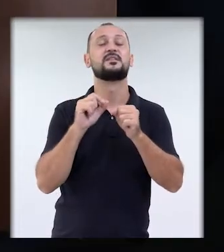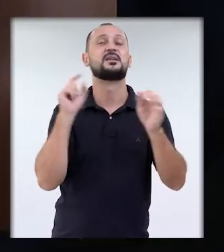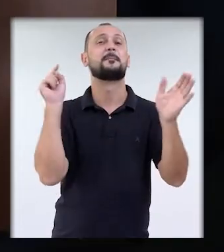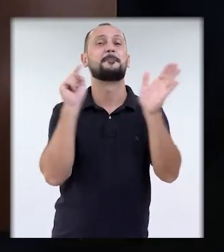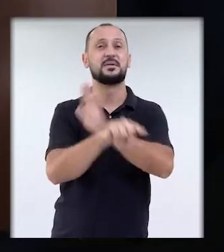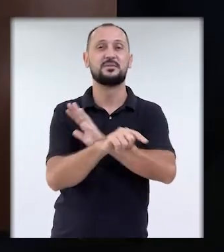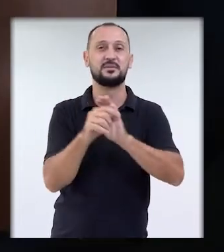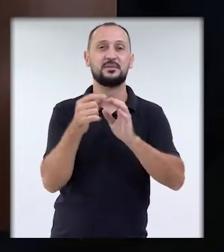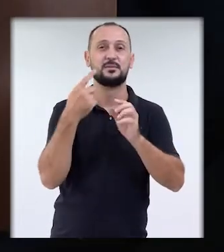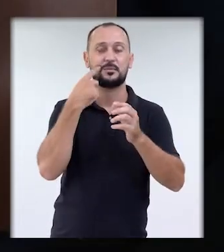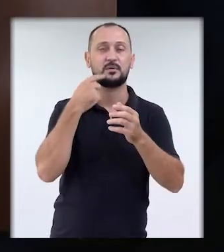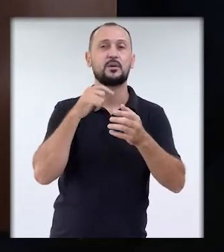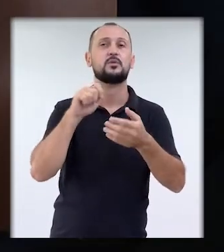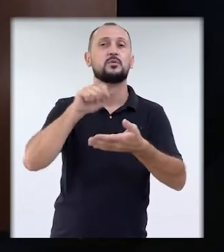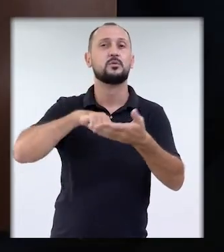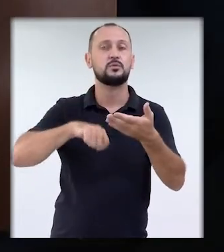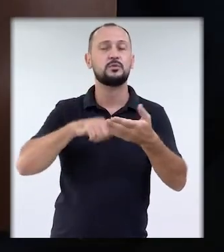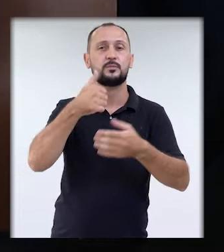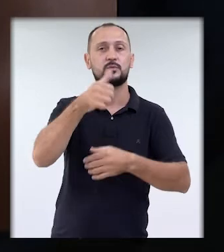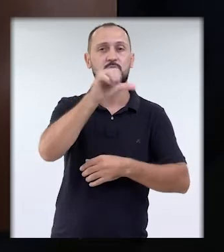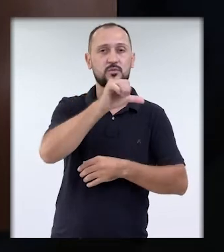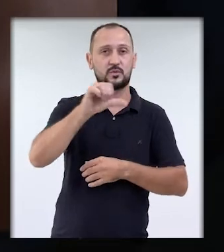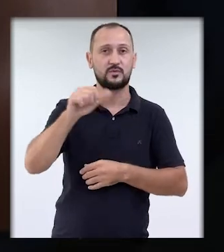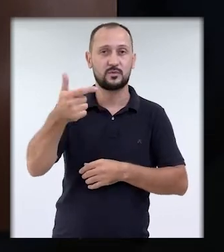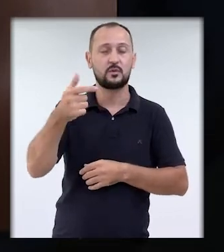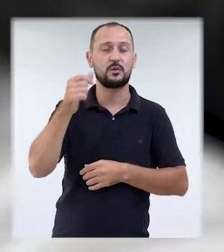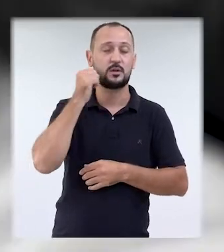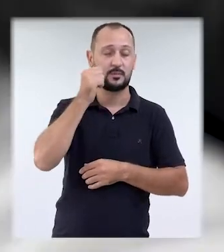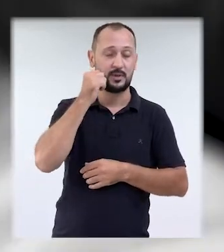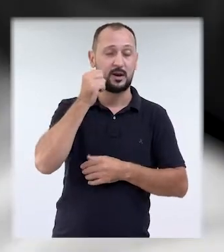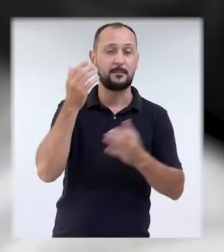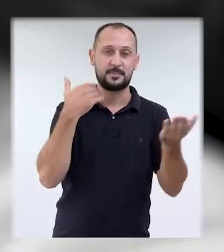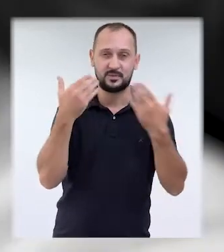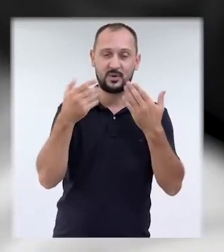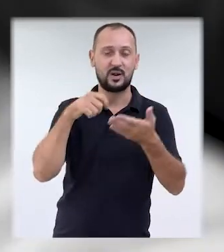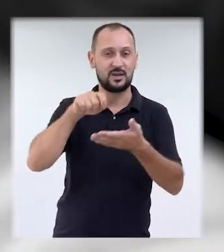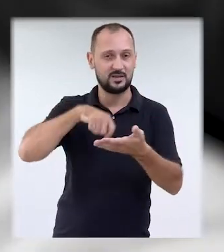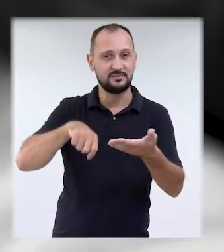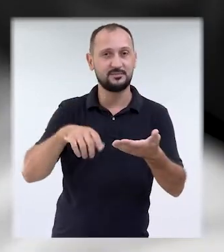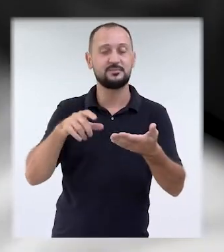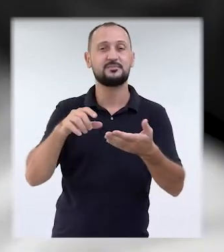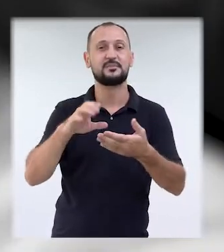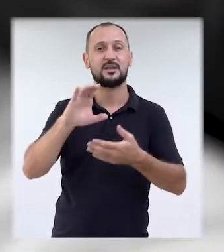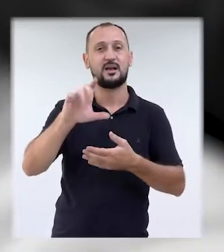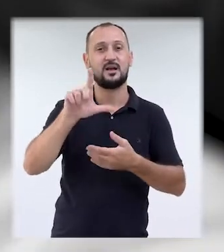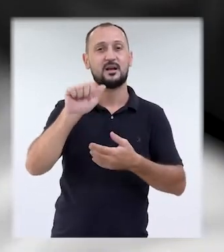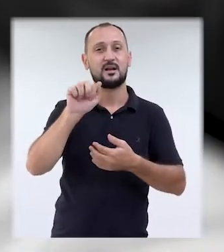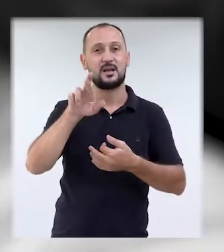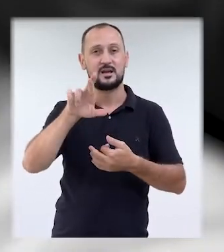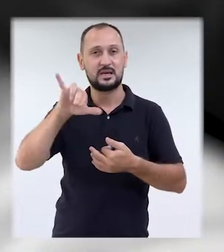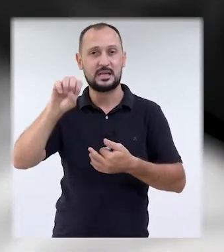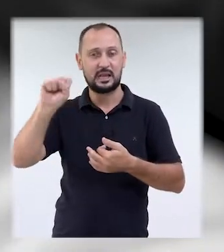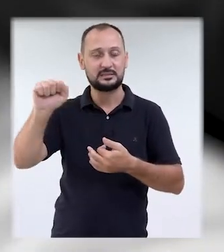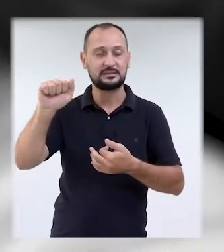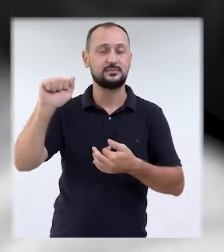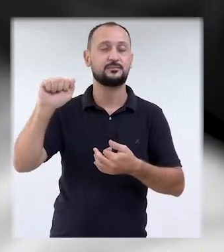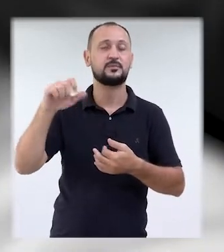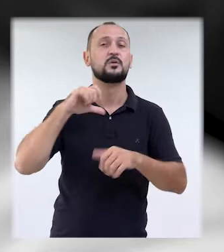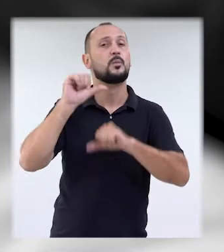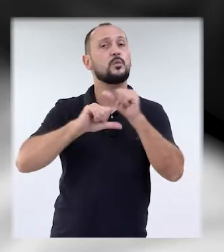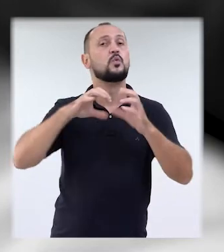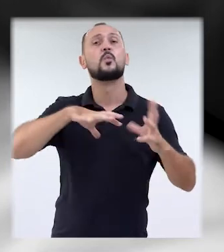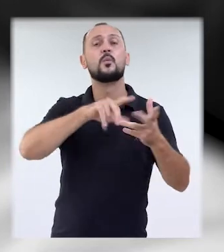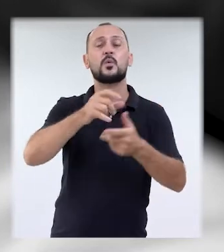pergunta porque esse livro, publicado em 92 pela psicóloga junguiana, que é a Clarissa, tornou